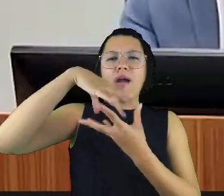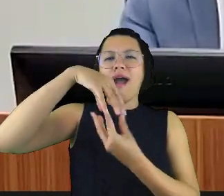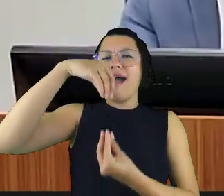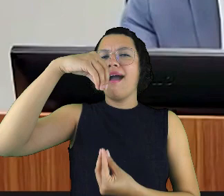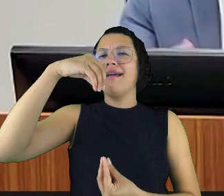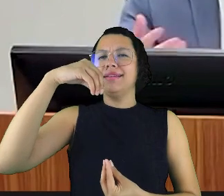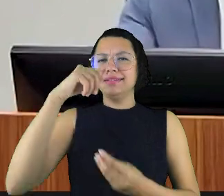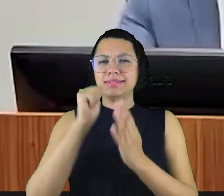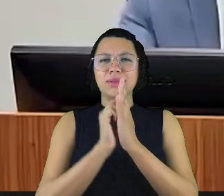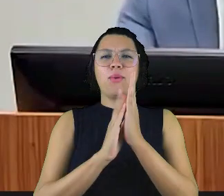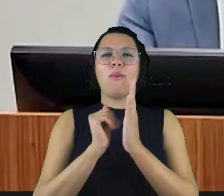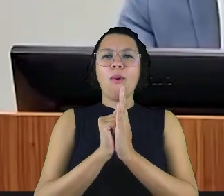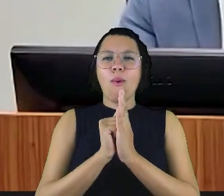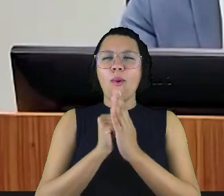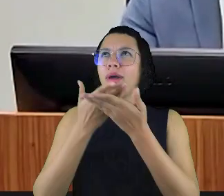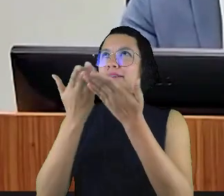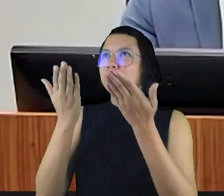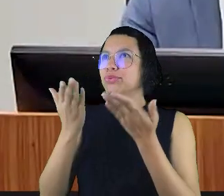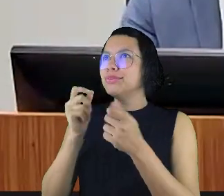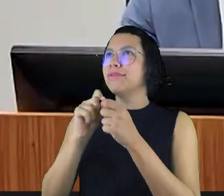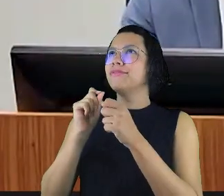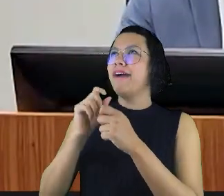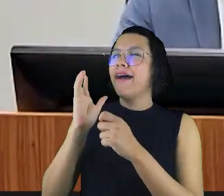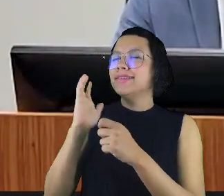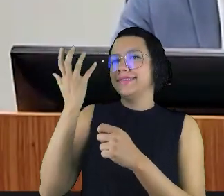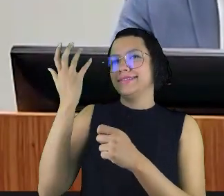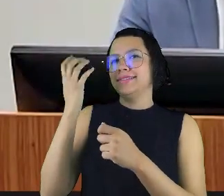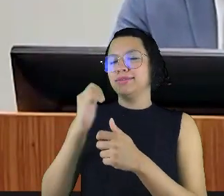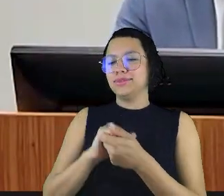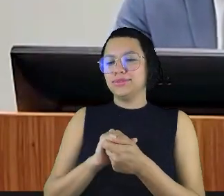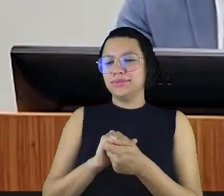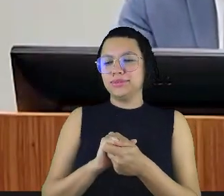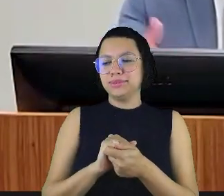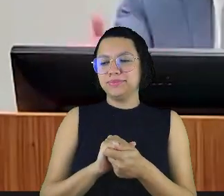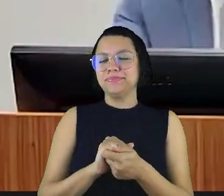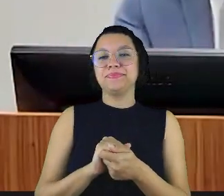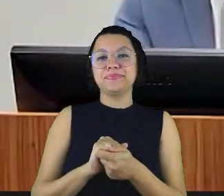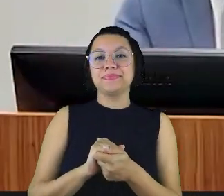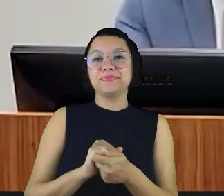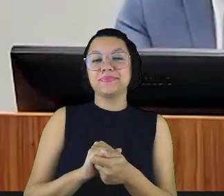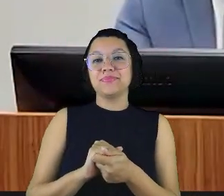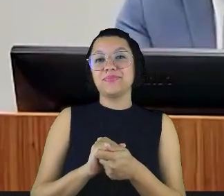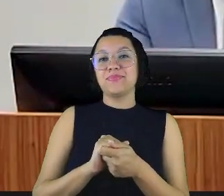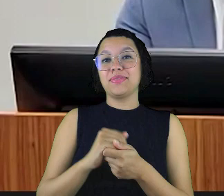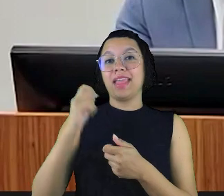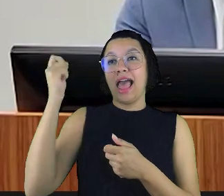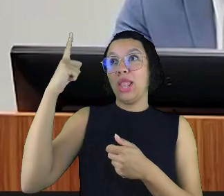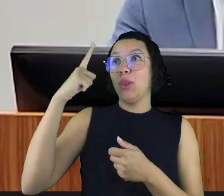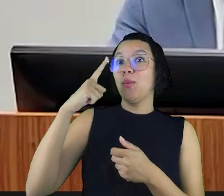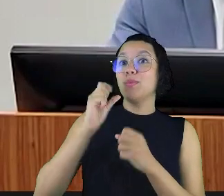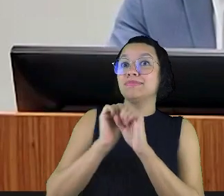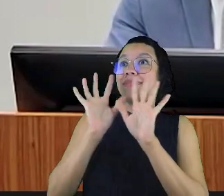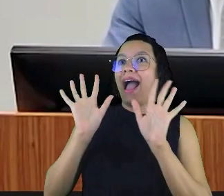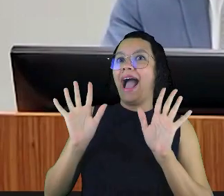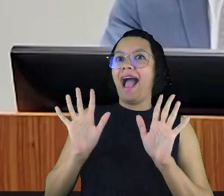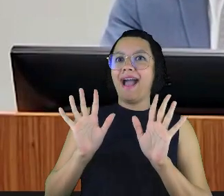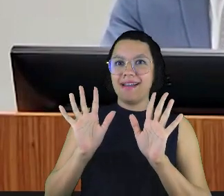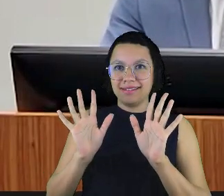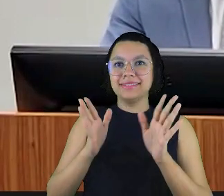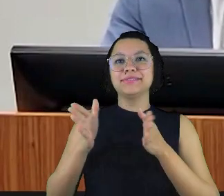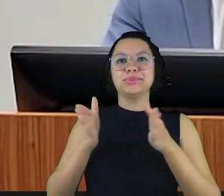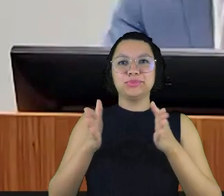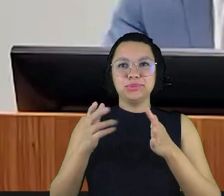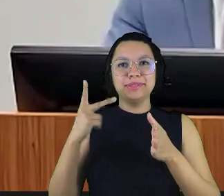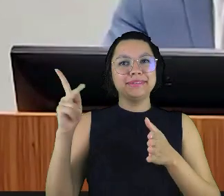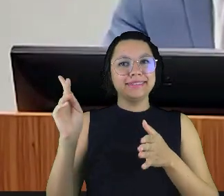essas decisões, né, para que, enfim, a luz ela apareça, né, um momento,